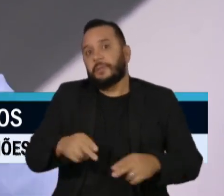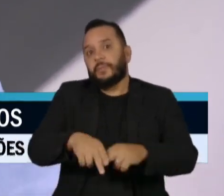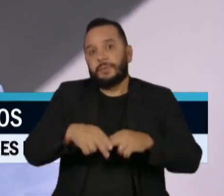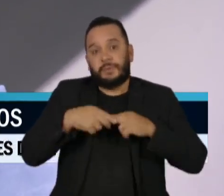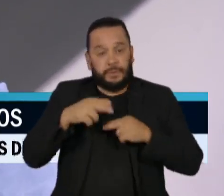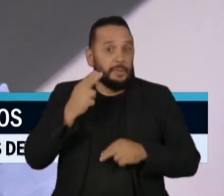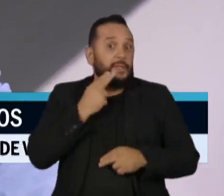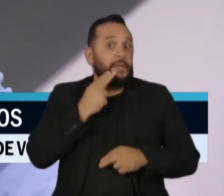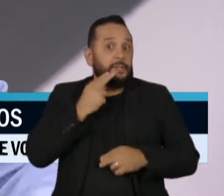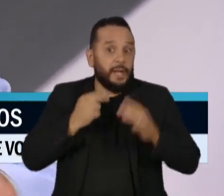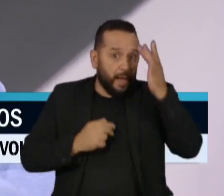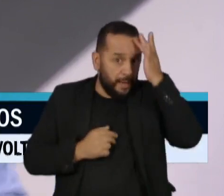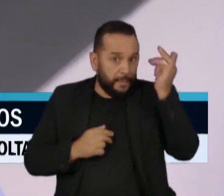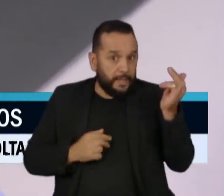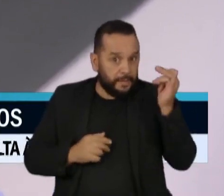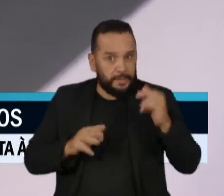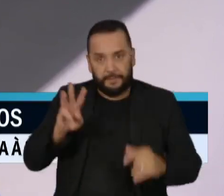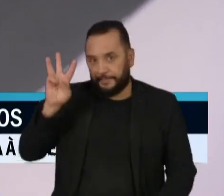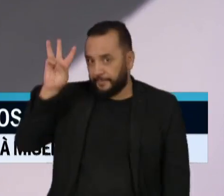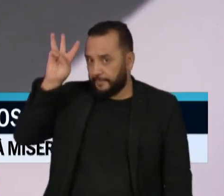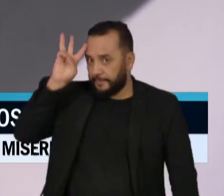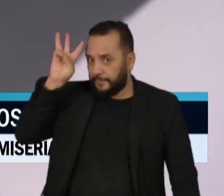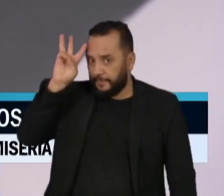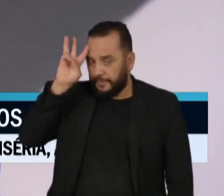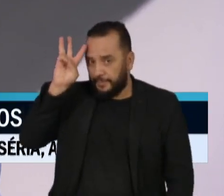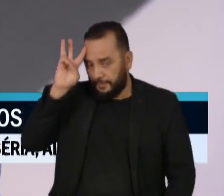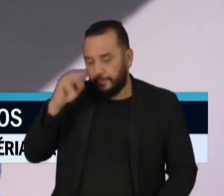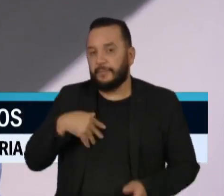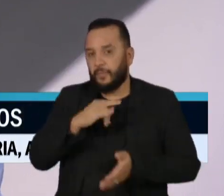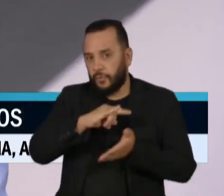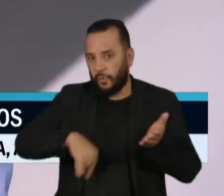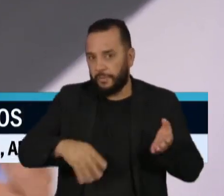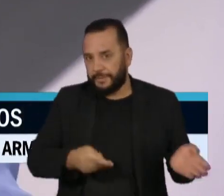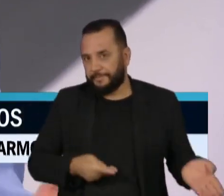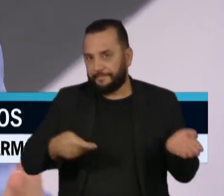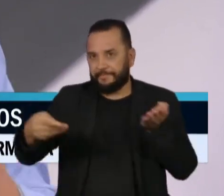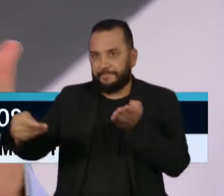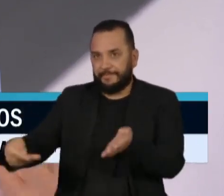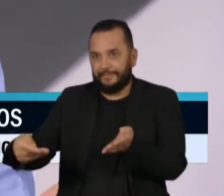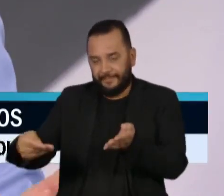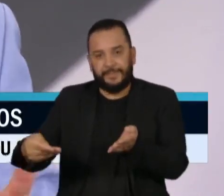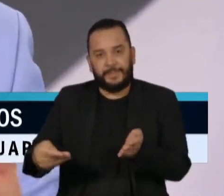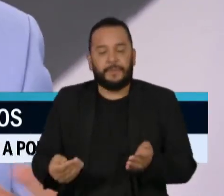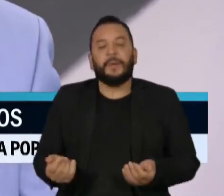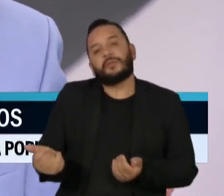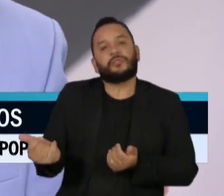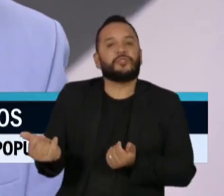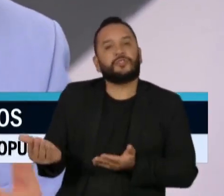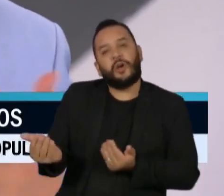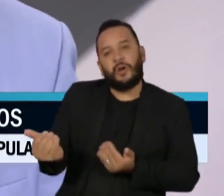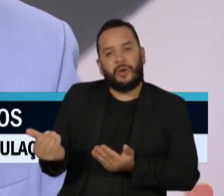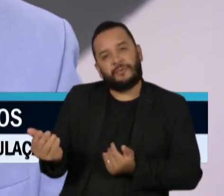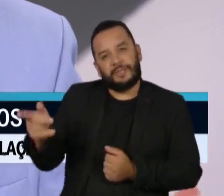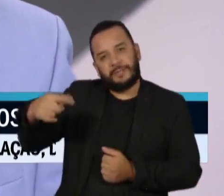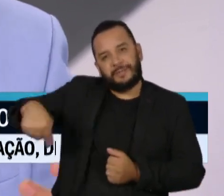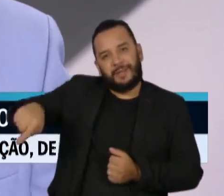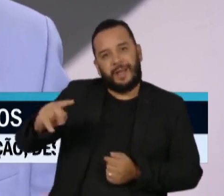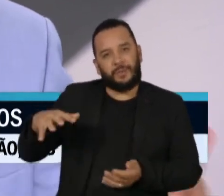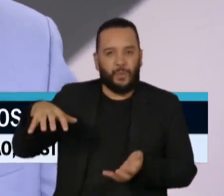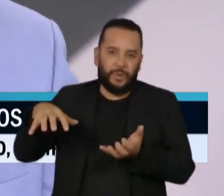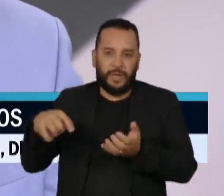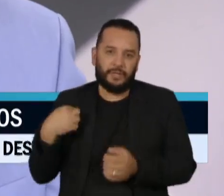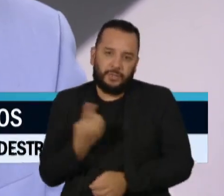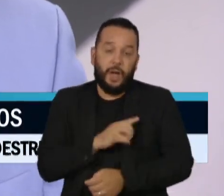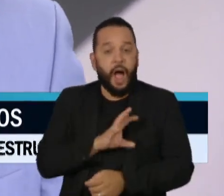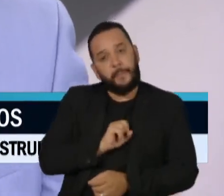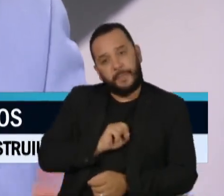até bett que amanhã né terça-feira Isso vai chegar lá para os para esses rapazes e meninas do congresso que todos nós aqui